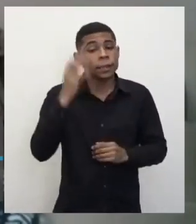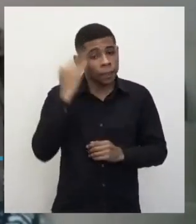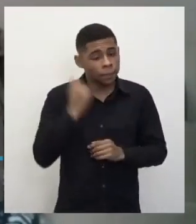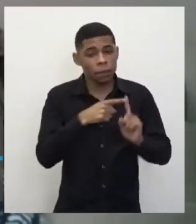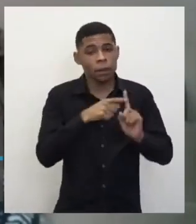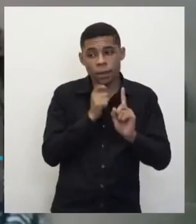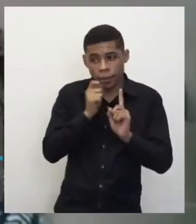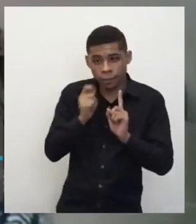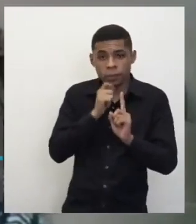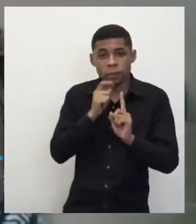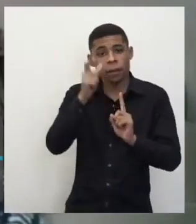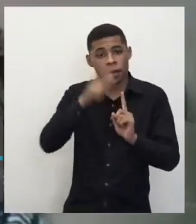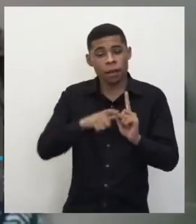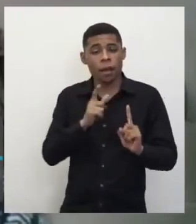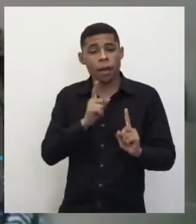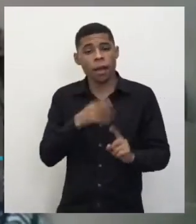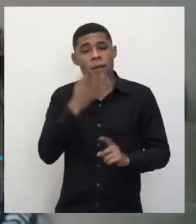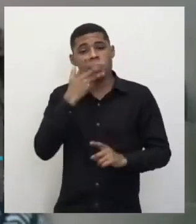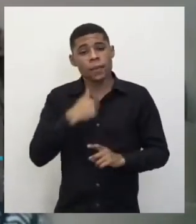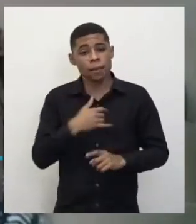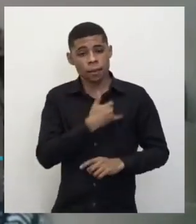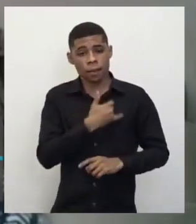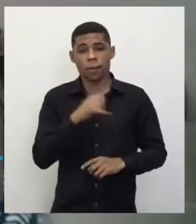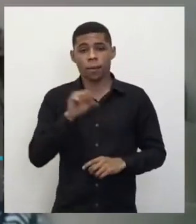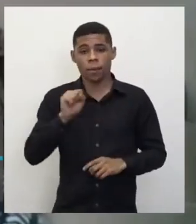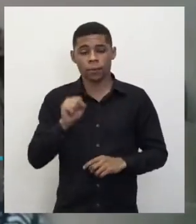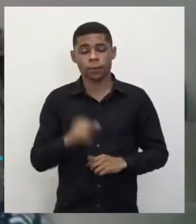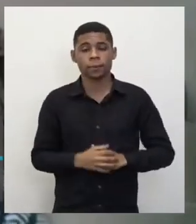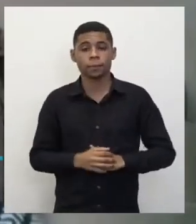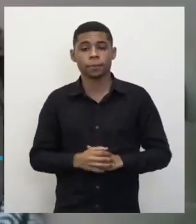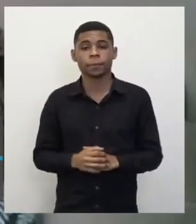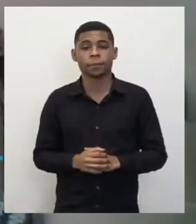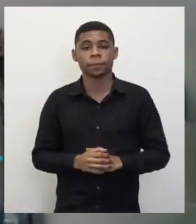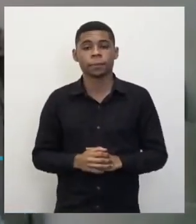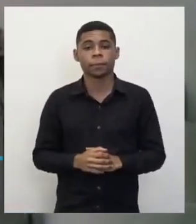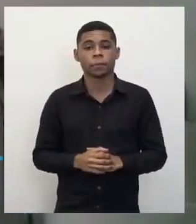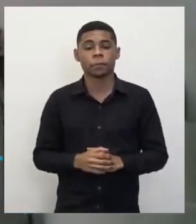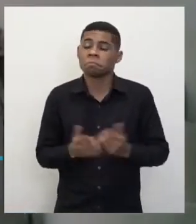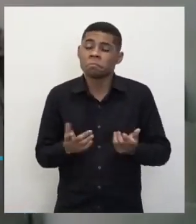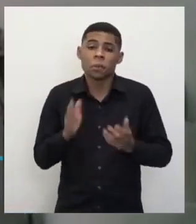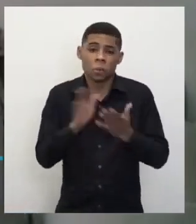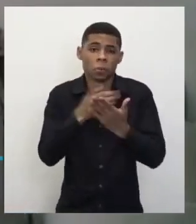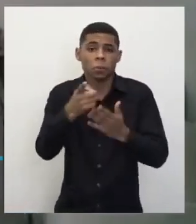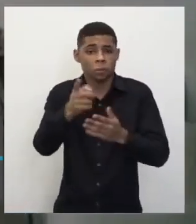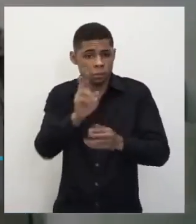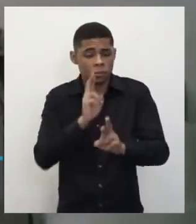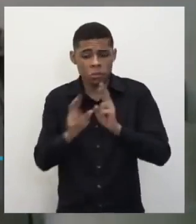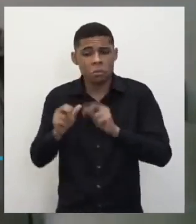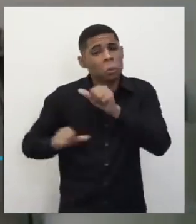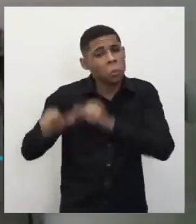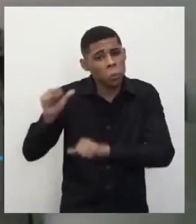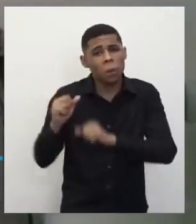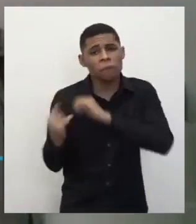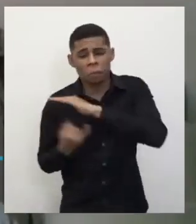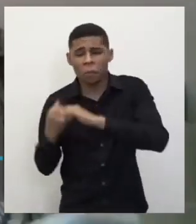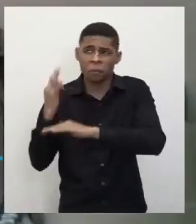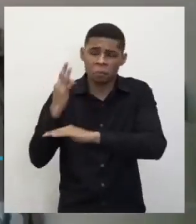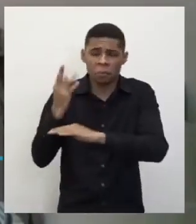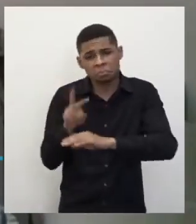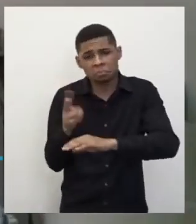entrevistador aí, que é uma criança de 8 anos, tá? Então, quem colocou que se alternou, também não teve problema não,